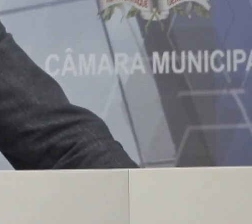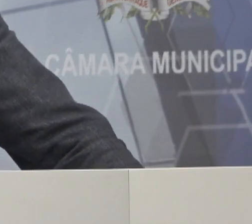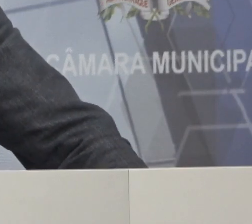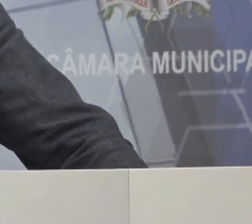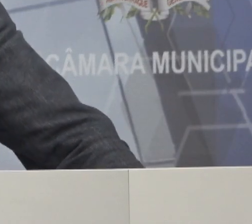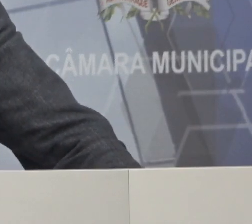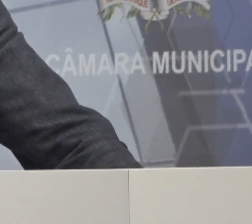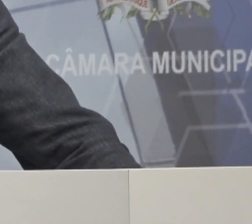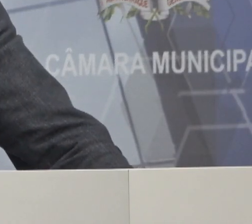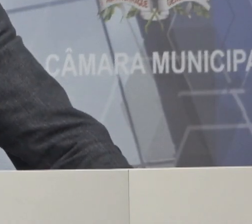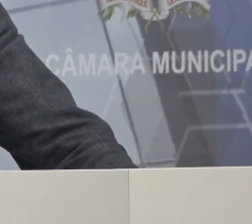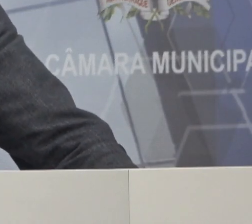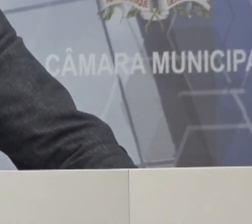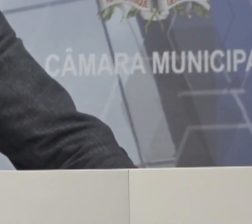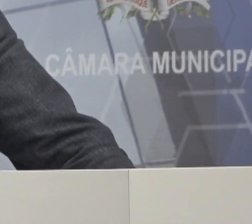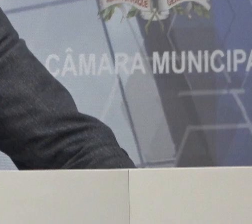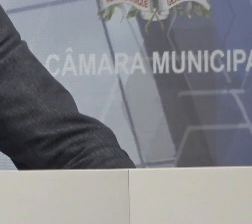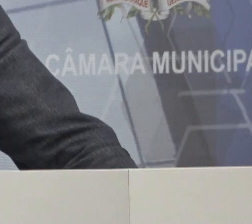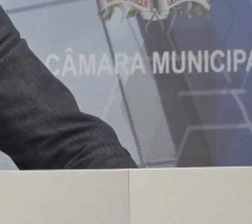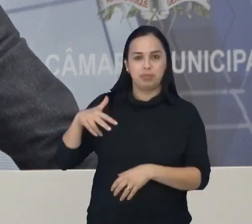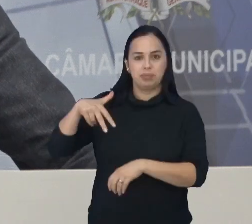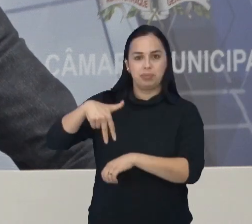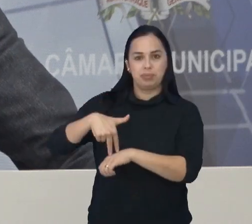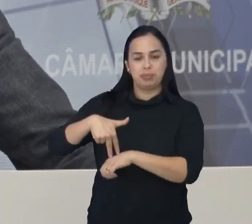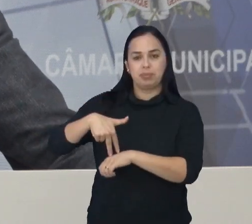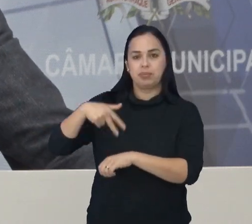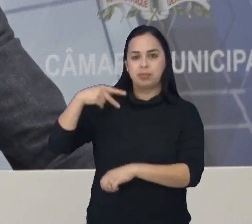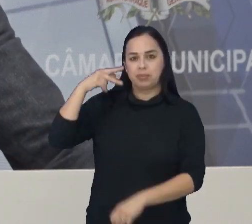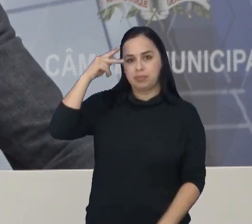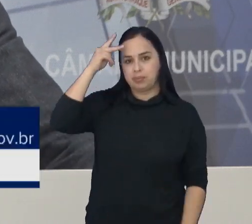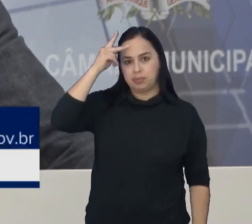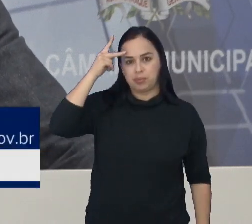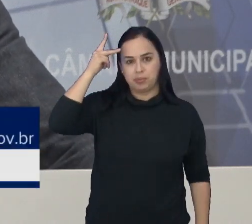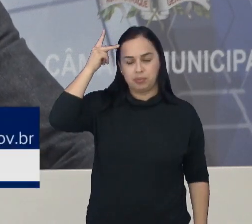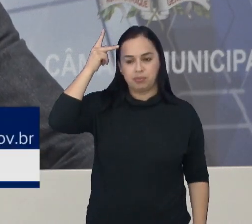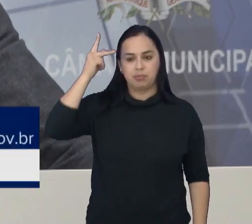Eu queria também passar a palavra para o meu amigo, vereador Petite.